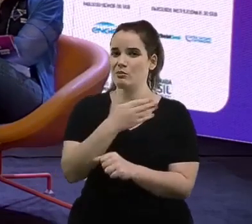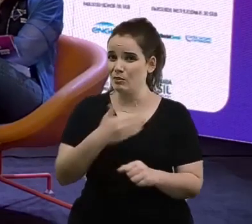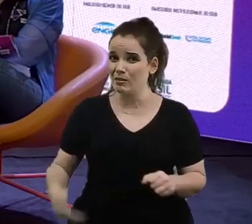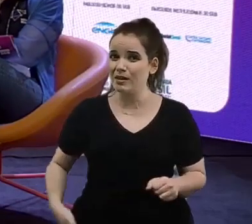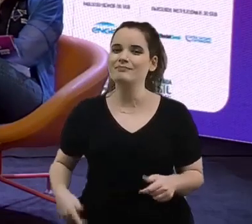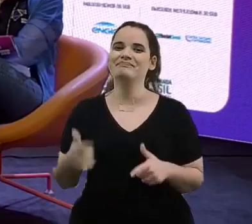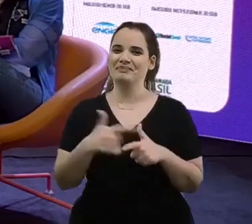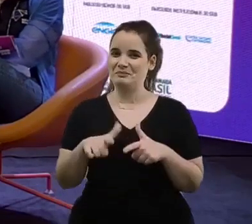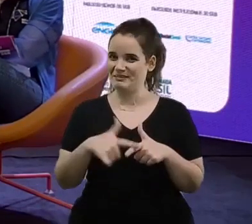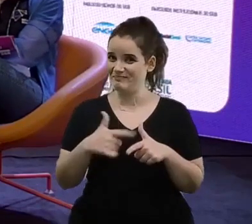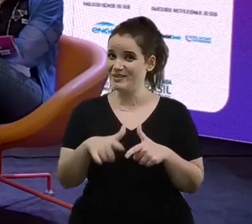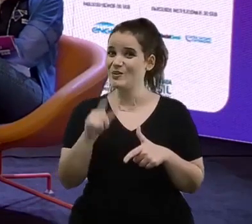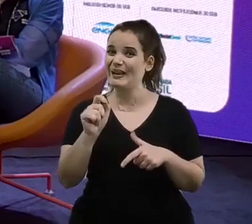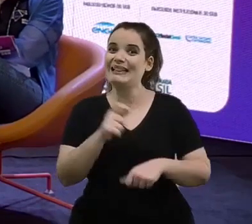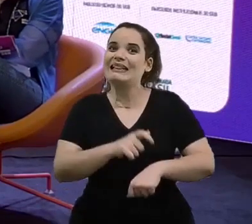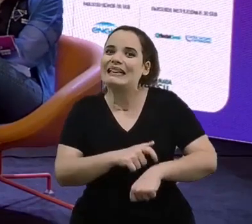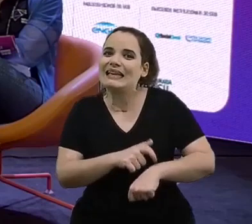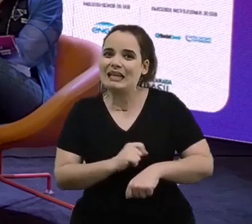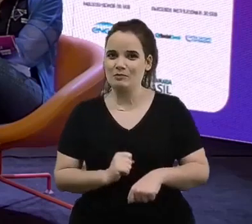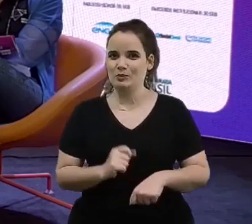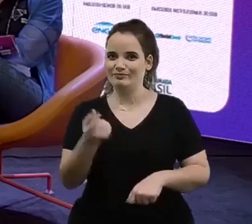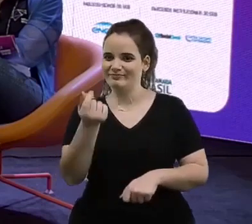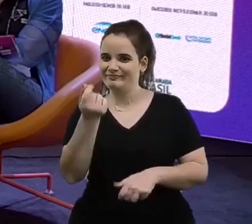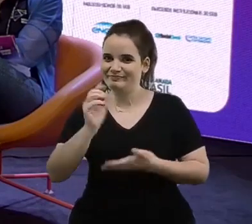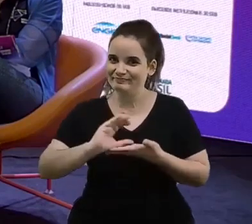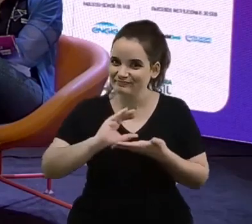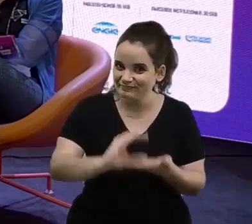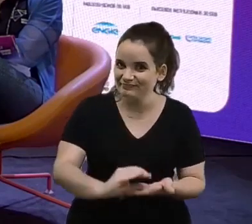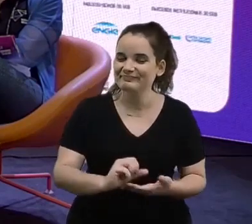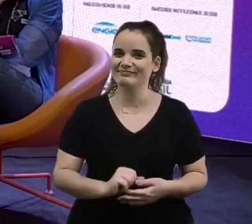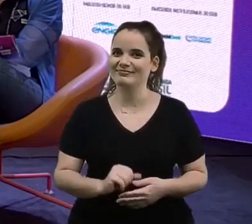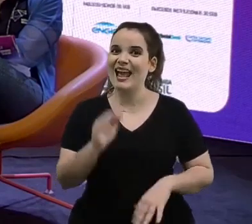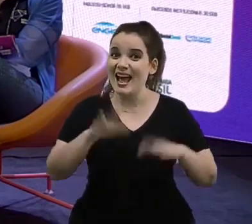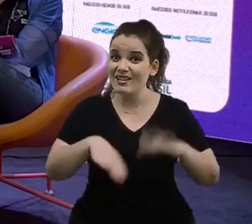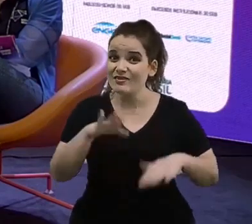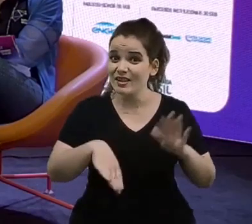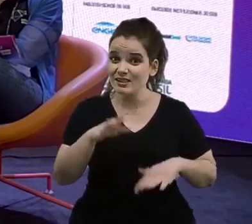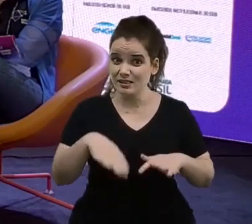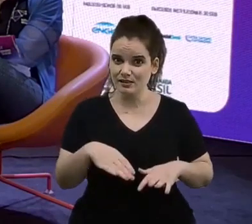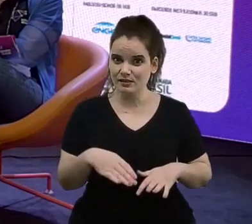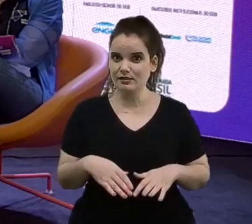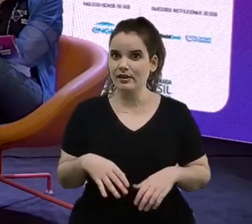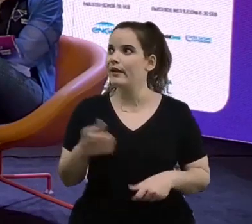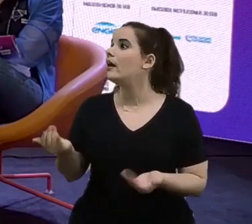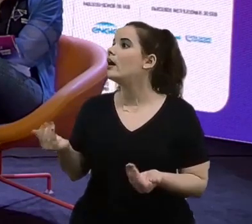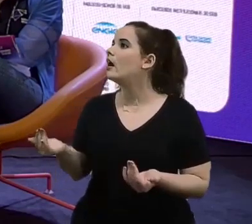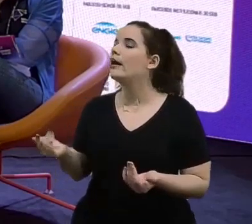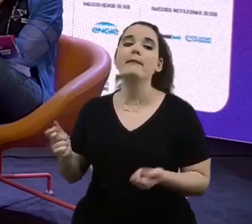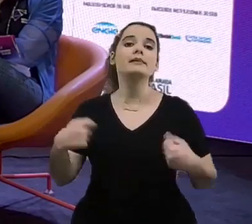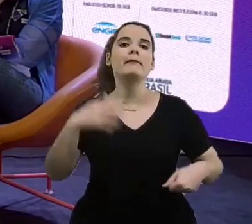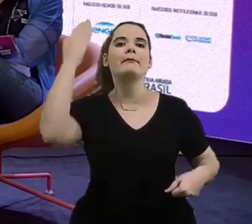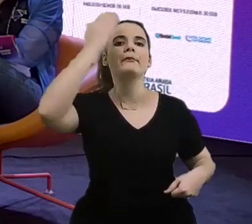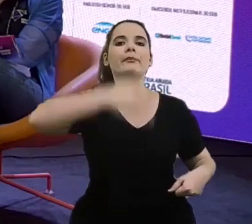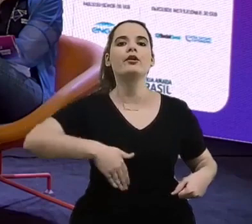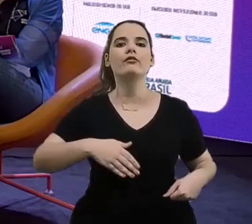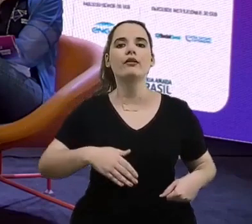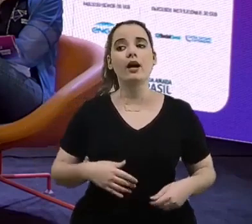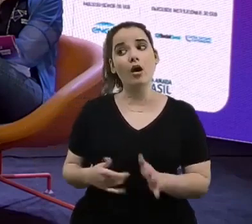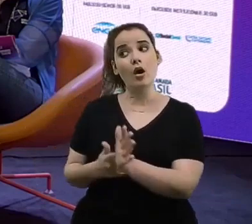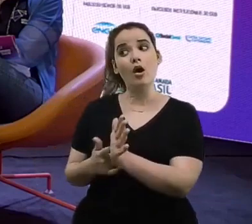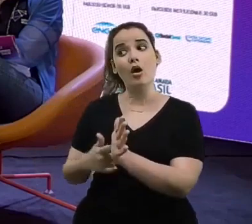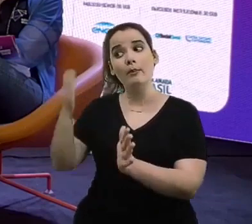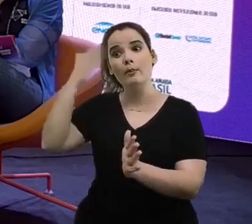Drive e planilhas de Excel. Olhando para a nossa Secretaria Executiva de Vigilância em Saúde, cerca de